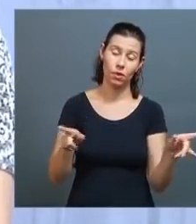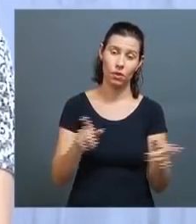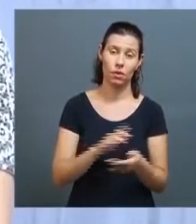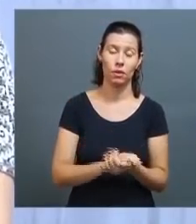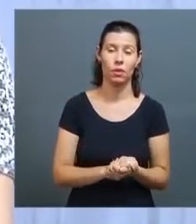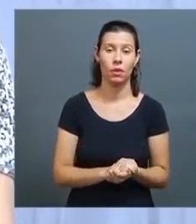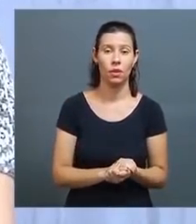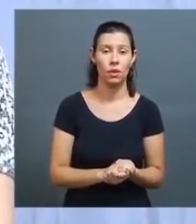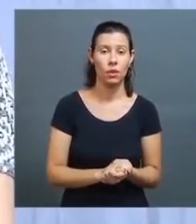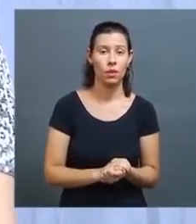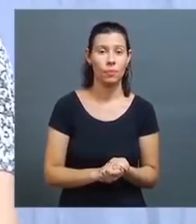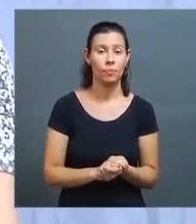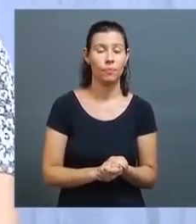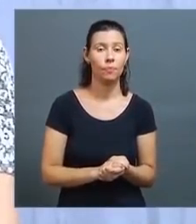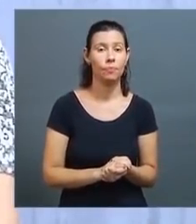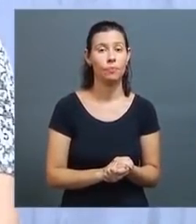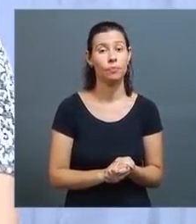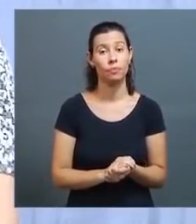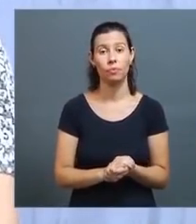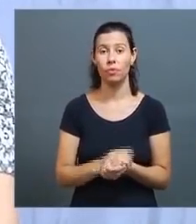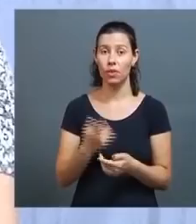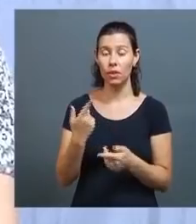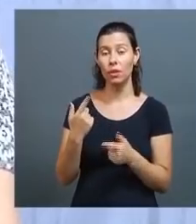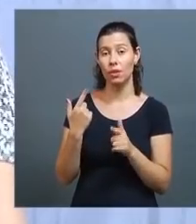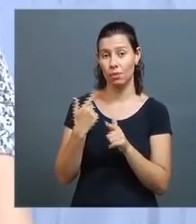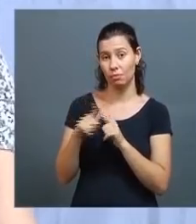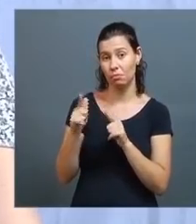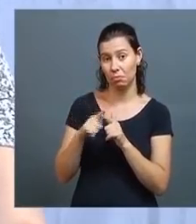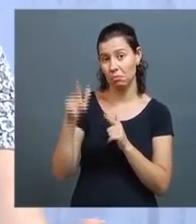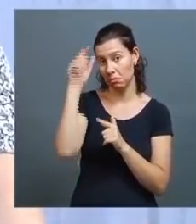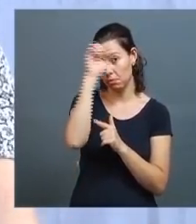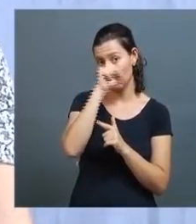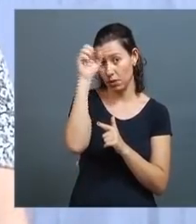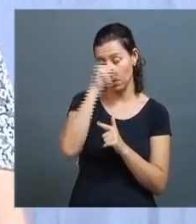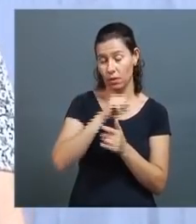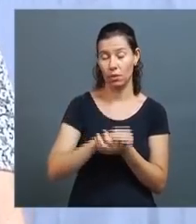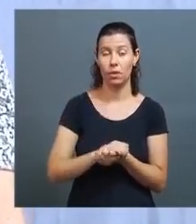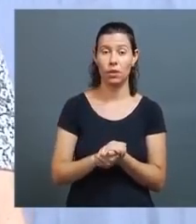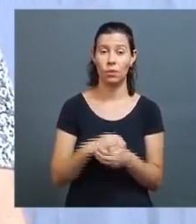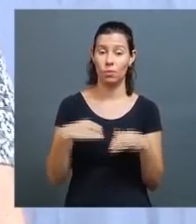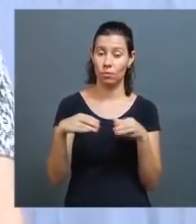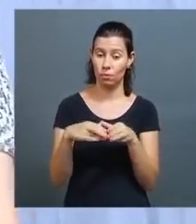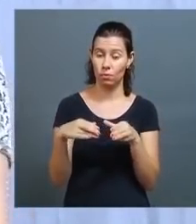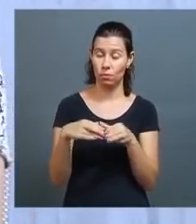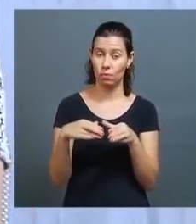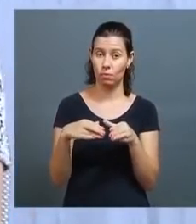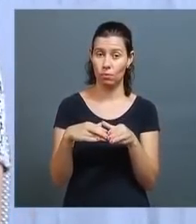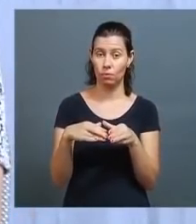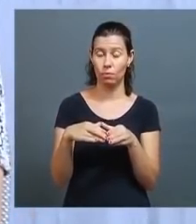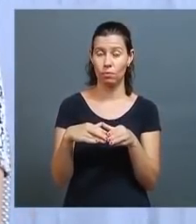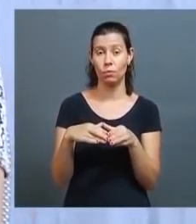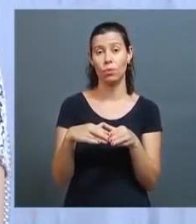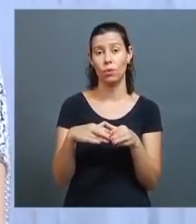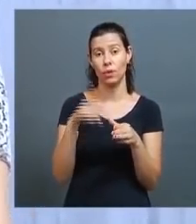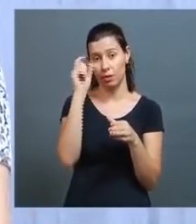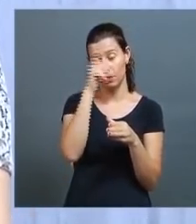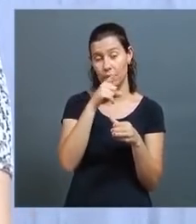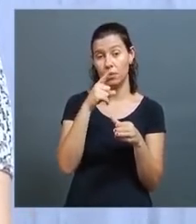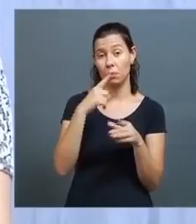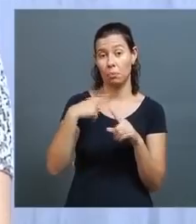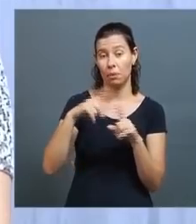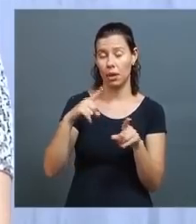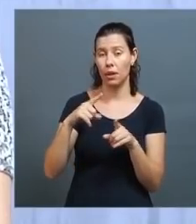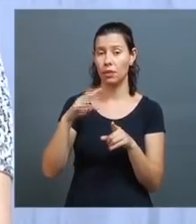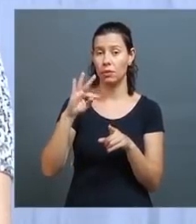os transtornos específicos do aprendizado. Então, a dificuldade é um grande grupo e o transtorno específico, ele tem uma